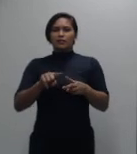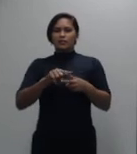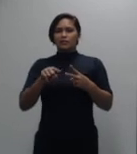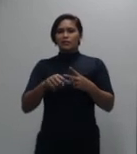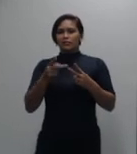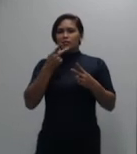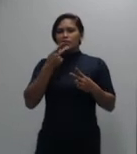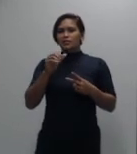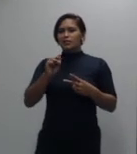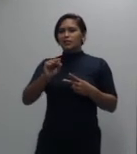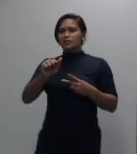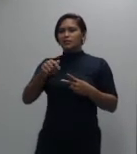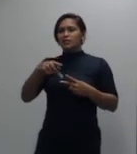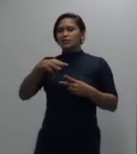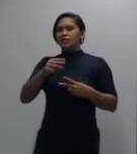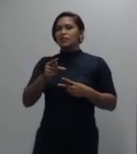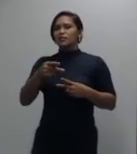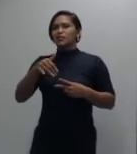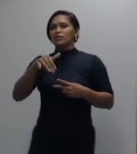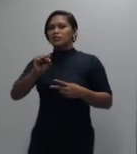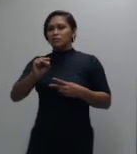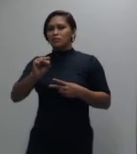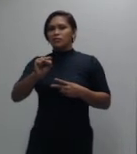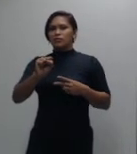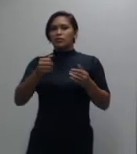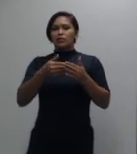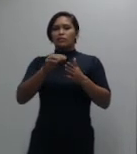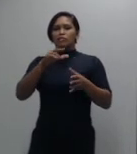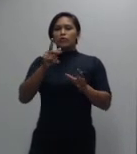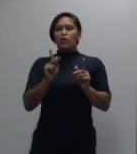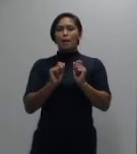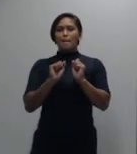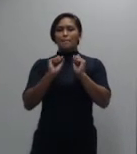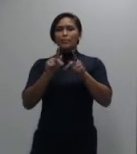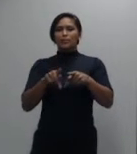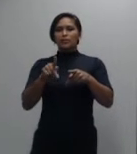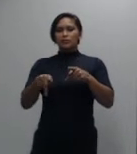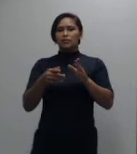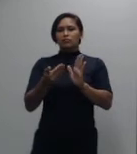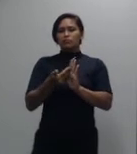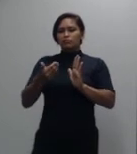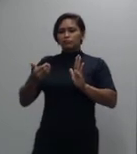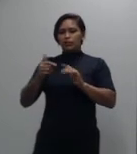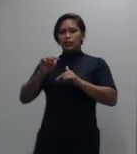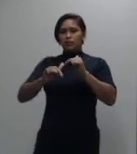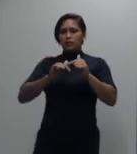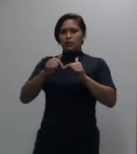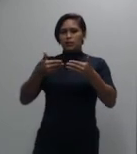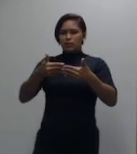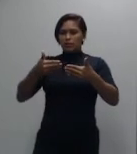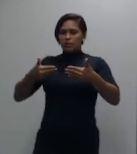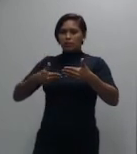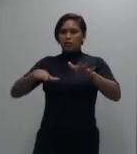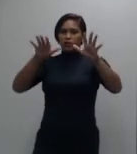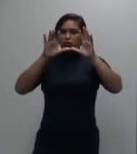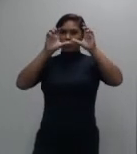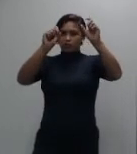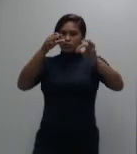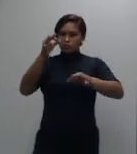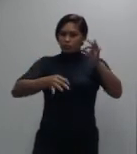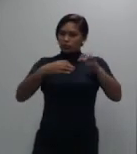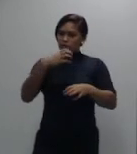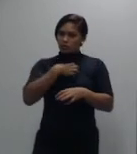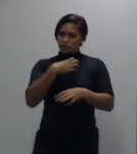Sampaio Sampaio foram aposentados compulsoriamente pelo Tribunal de Justiça da Bahia